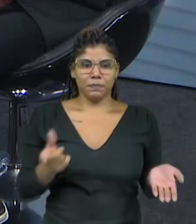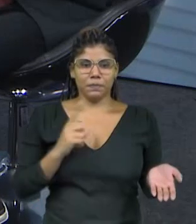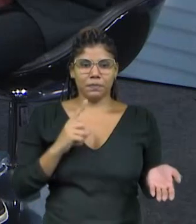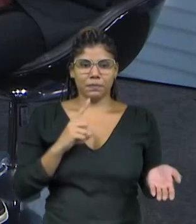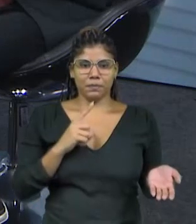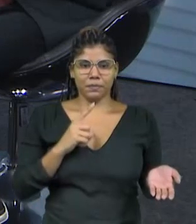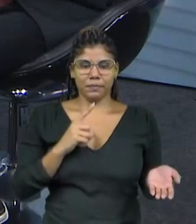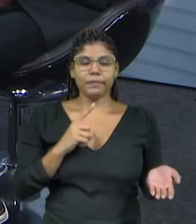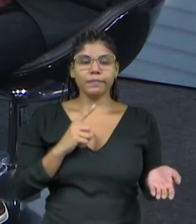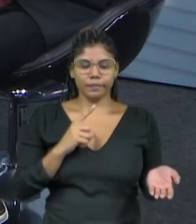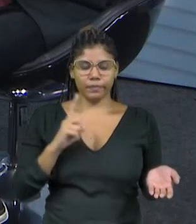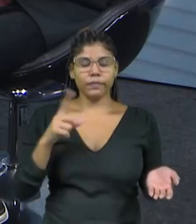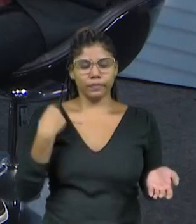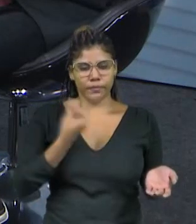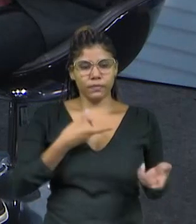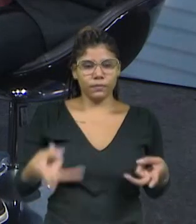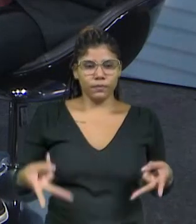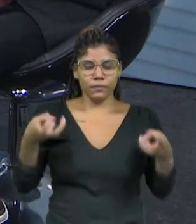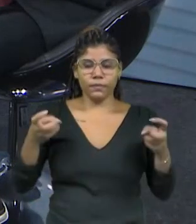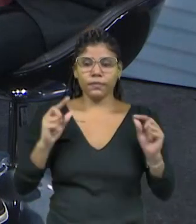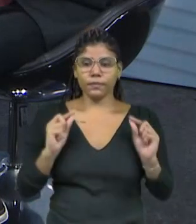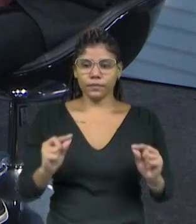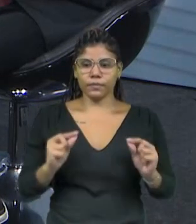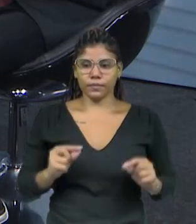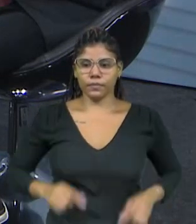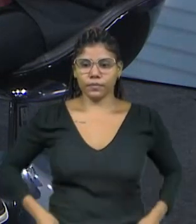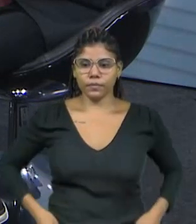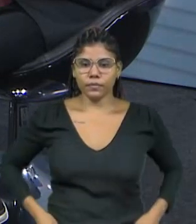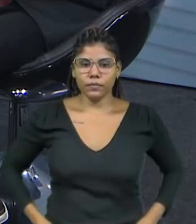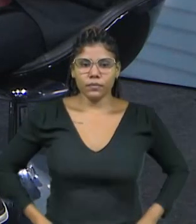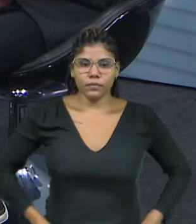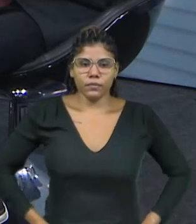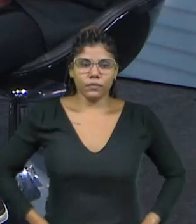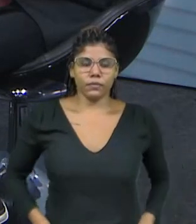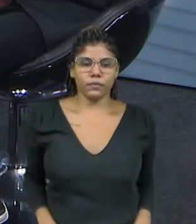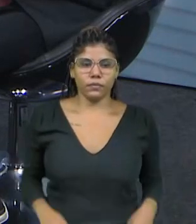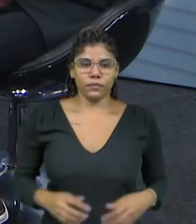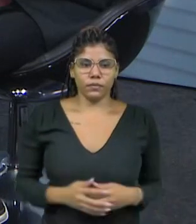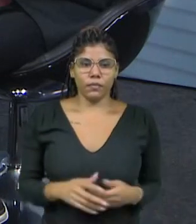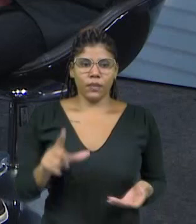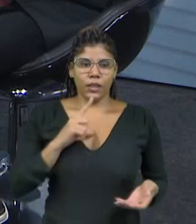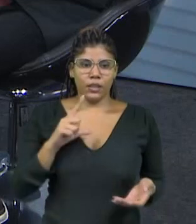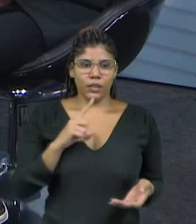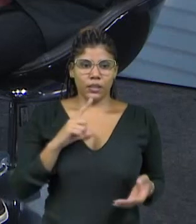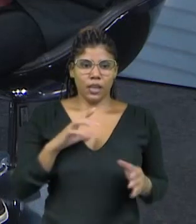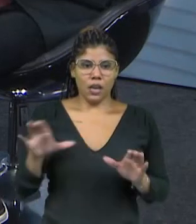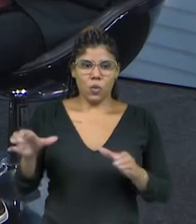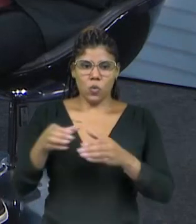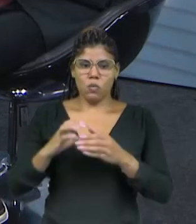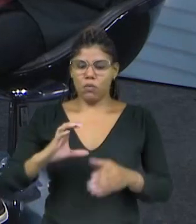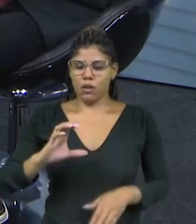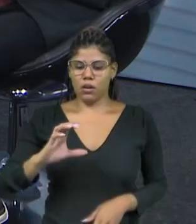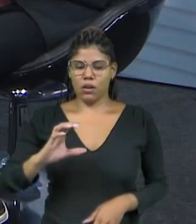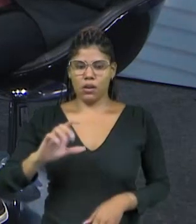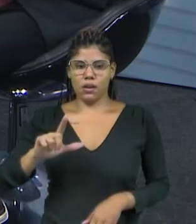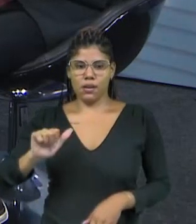esses países que são, né, desenvolvidos, aí, que estão economicamente melhores que o Brasil, eles têm uma classe média muito maior do que nós